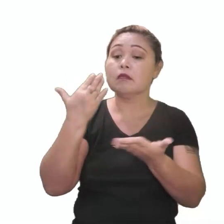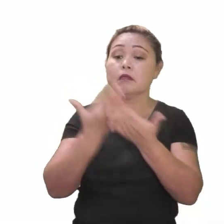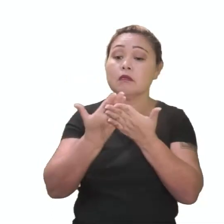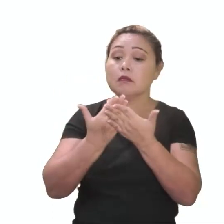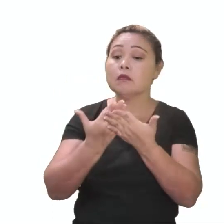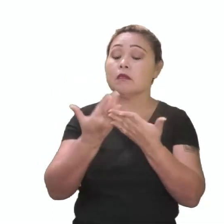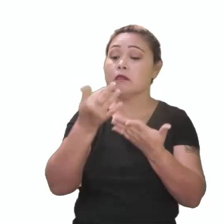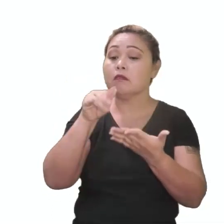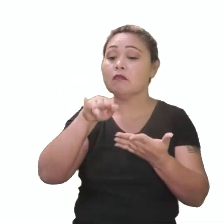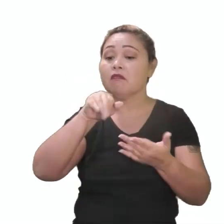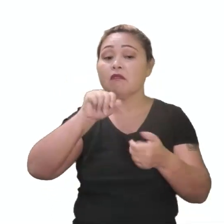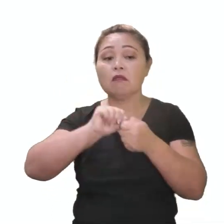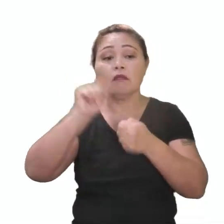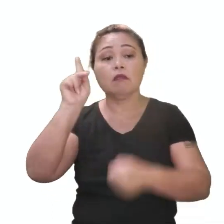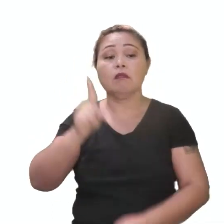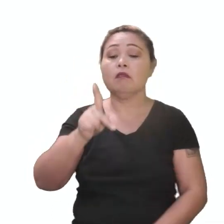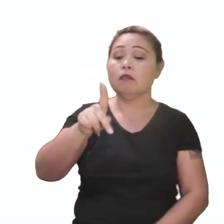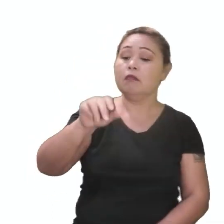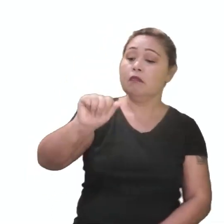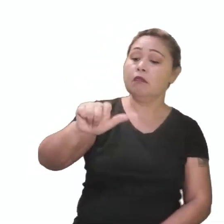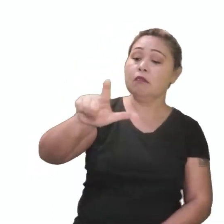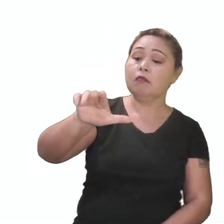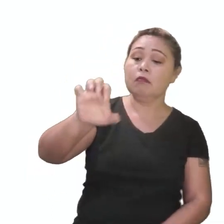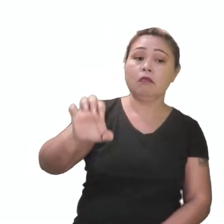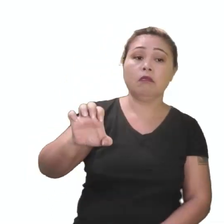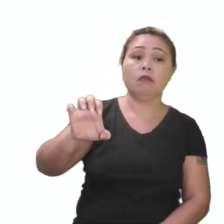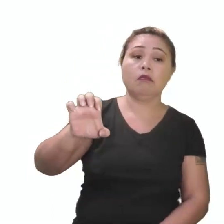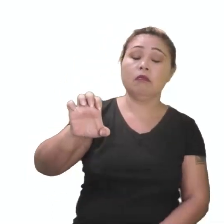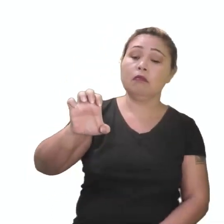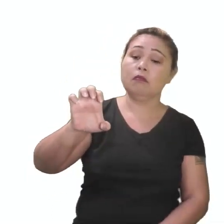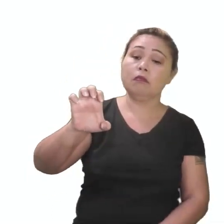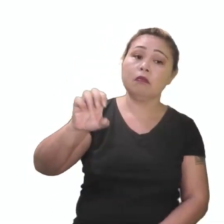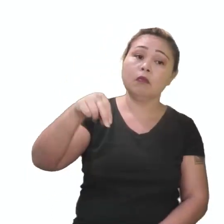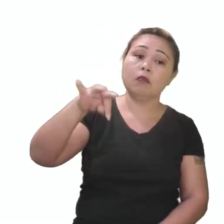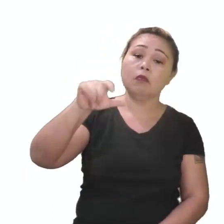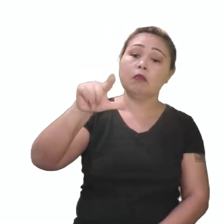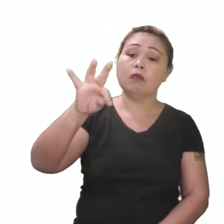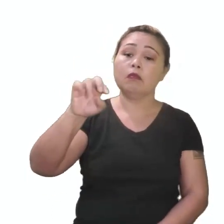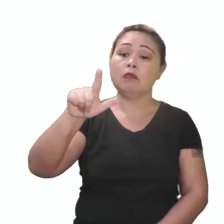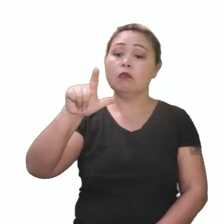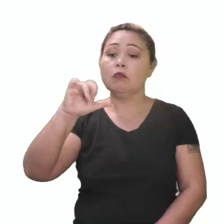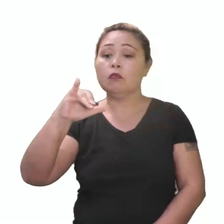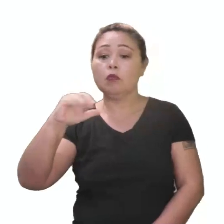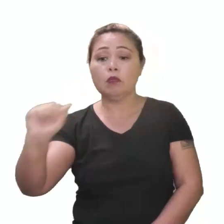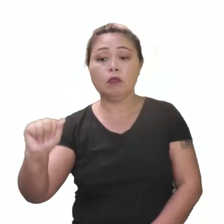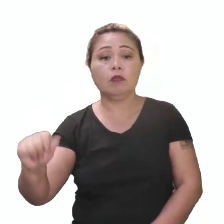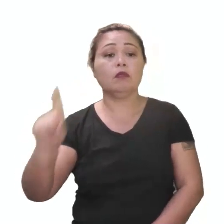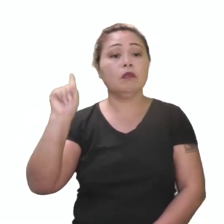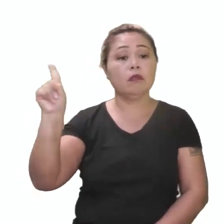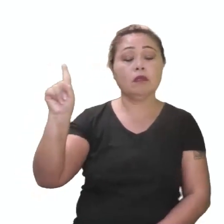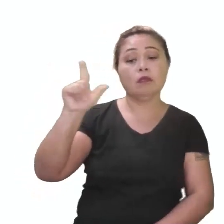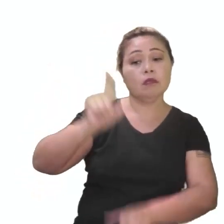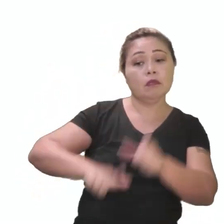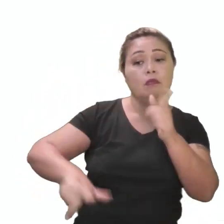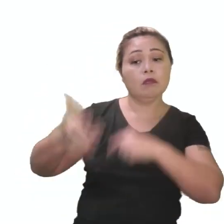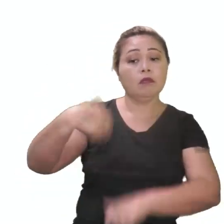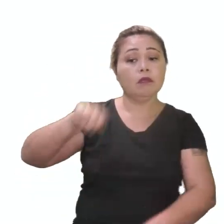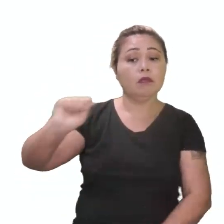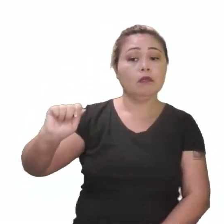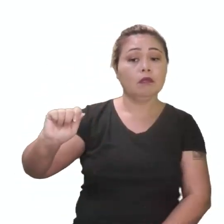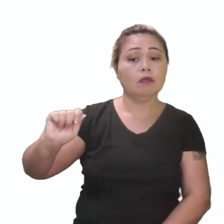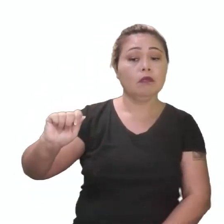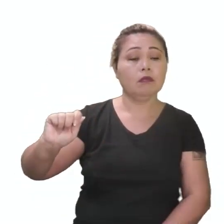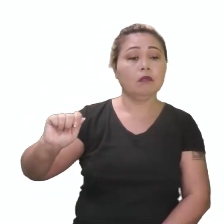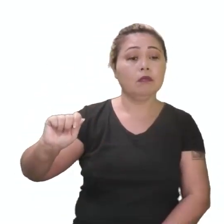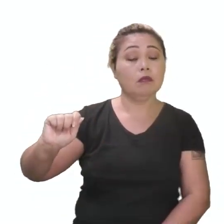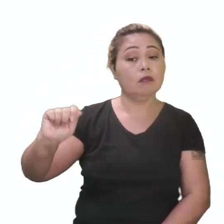que vai estudar os fósseis, é a paleontologia. Não é a arqueologia, é a paleontologia. Tá ali. Letra